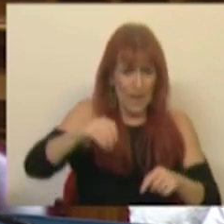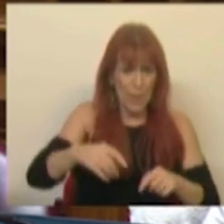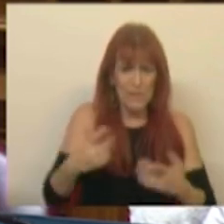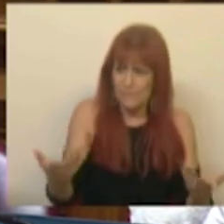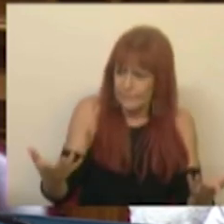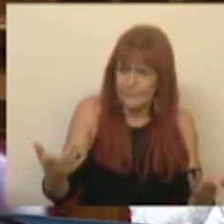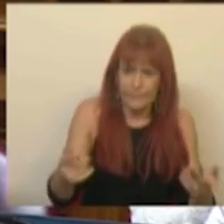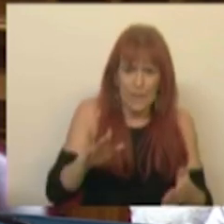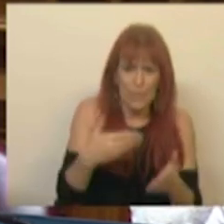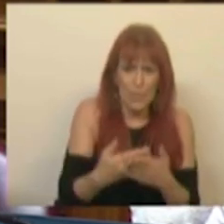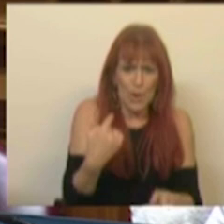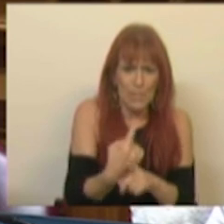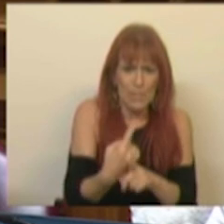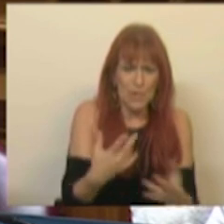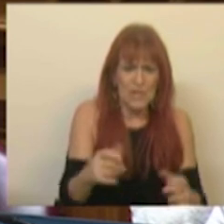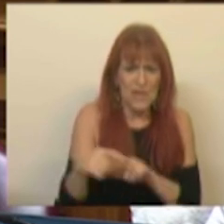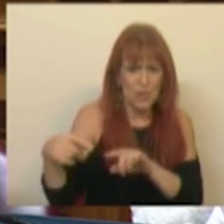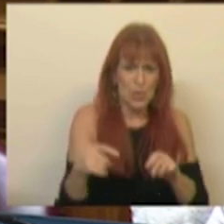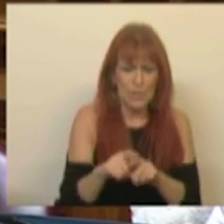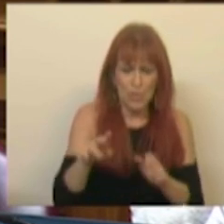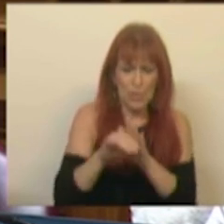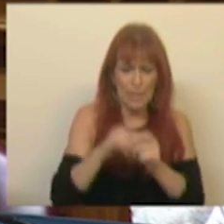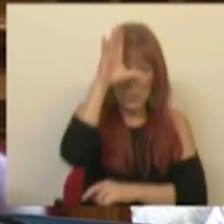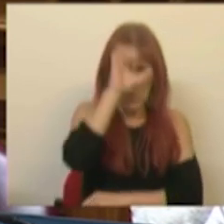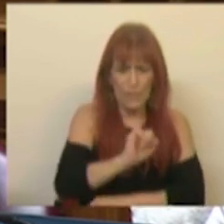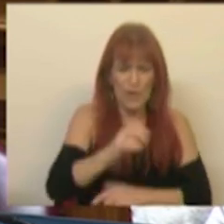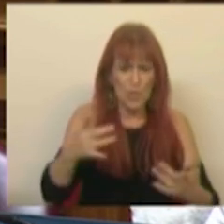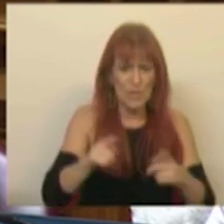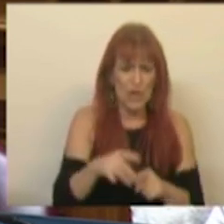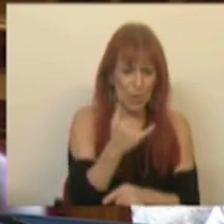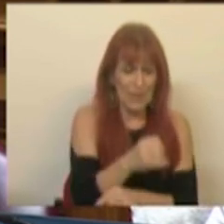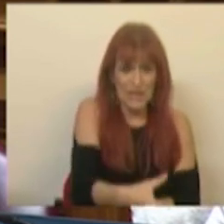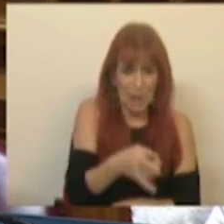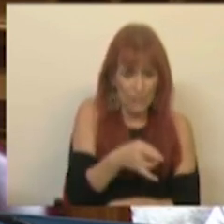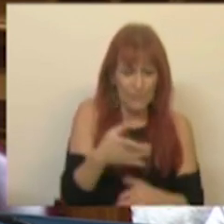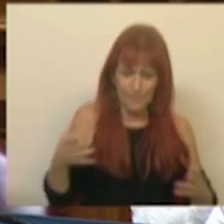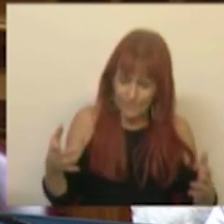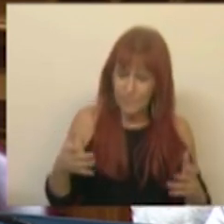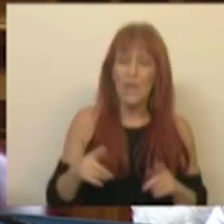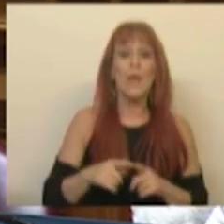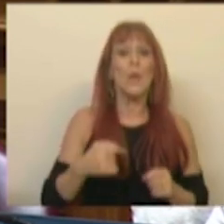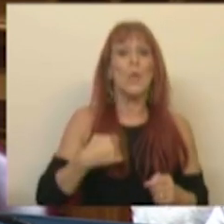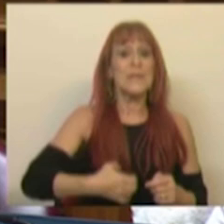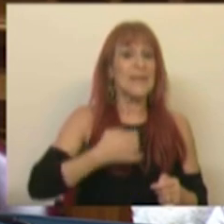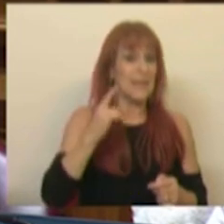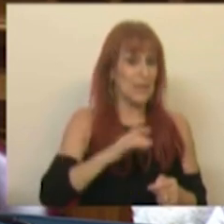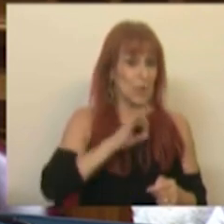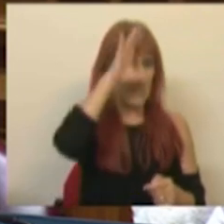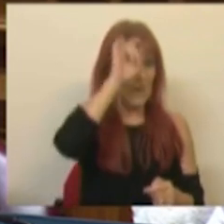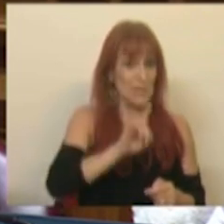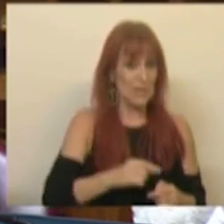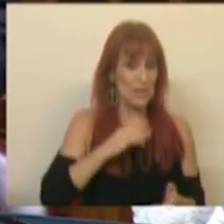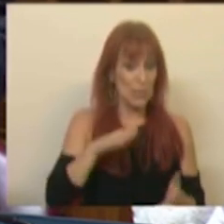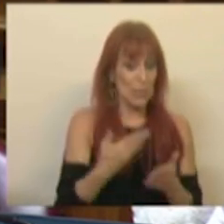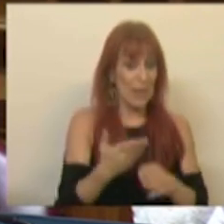cima propunha ao mesmo no quadro da discussão do programa de governo em 2019. O que quer dizer, Sr. Primeiro-Ministro, que o propunha